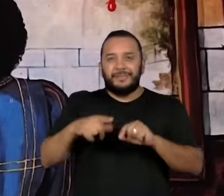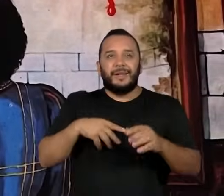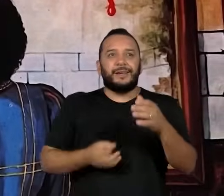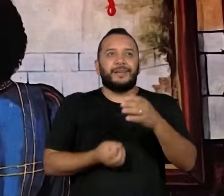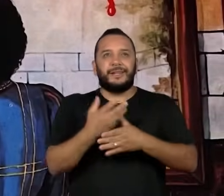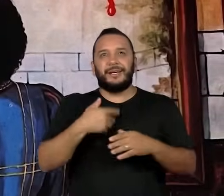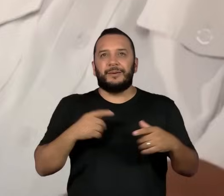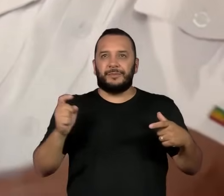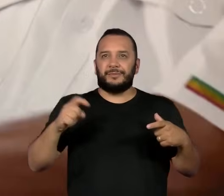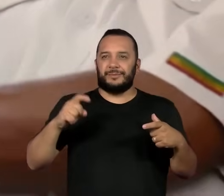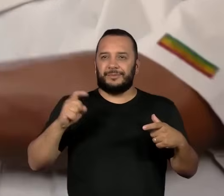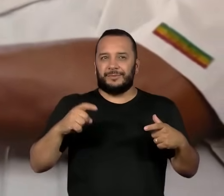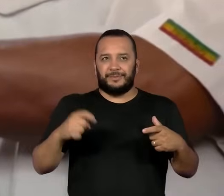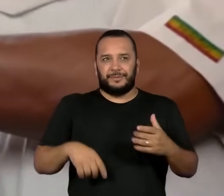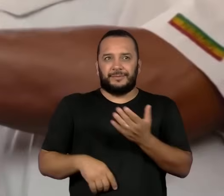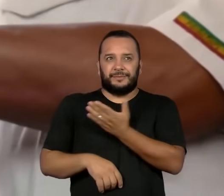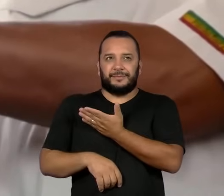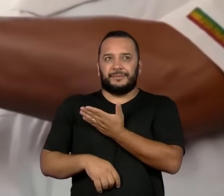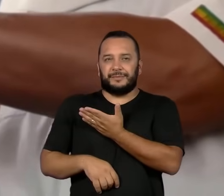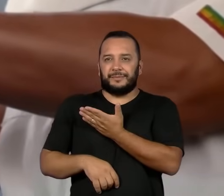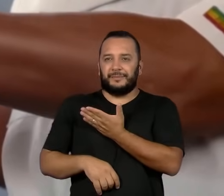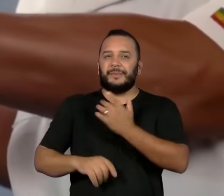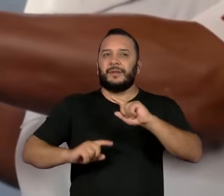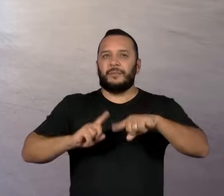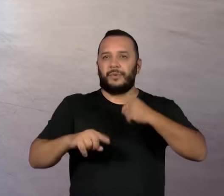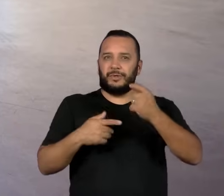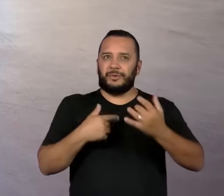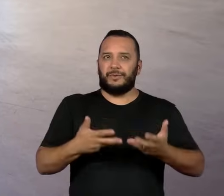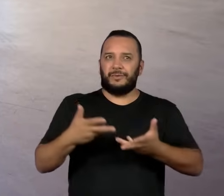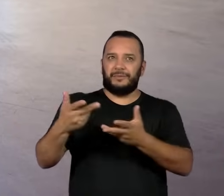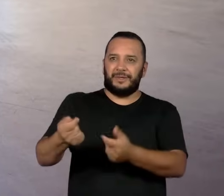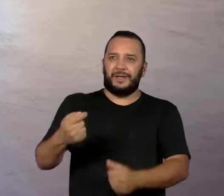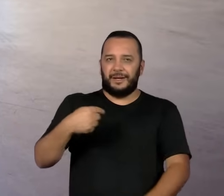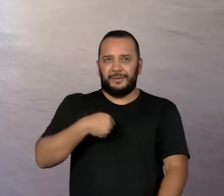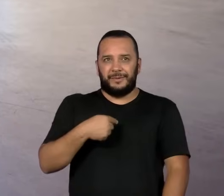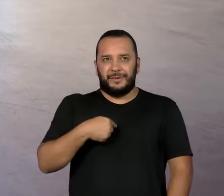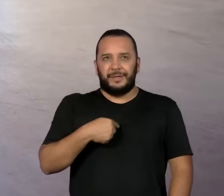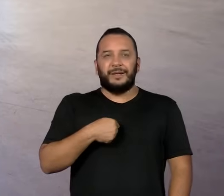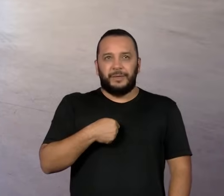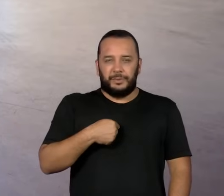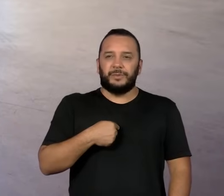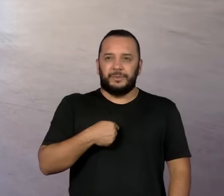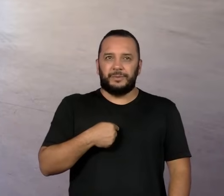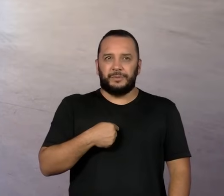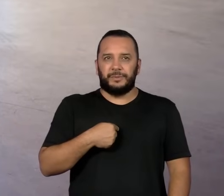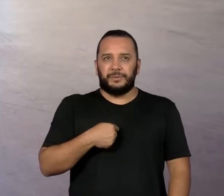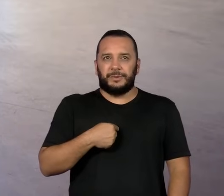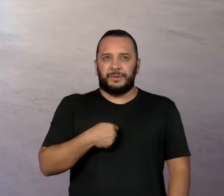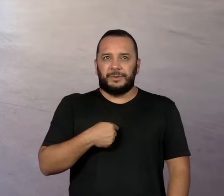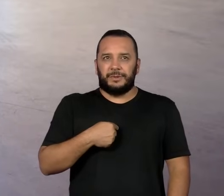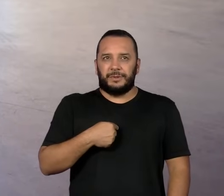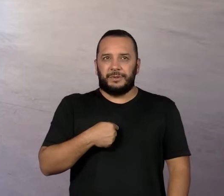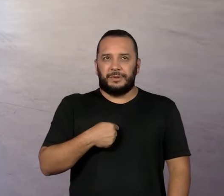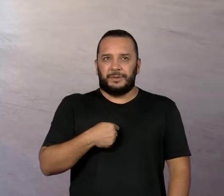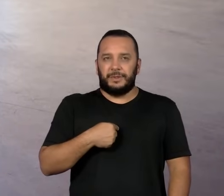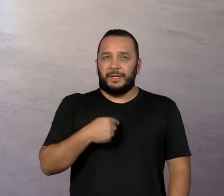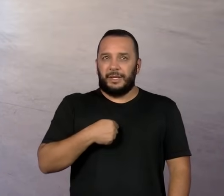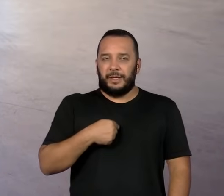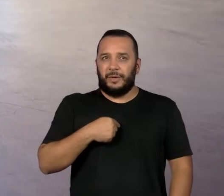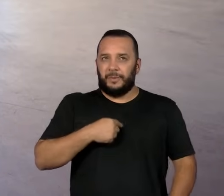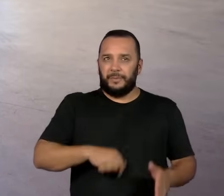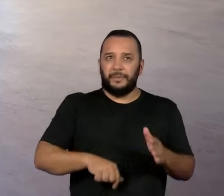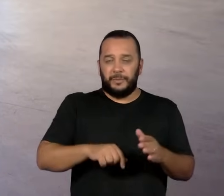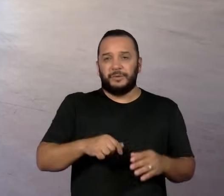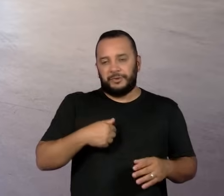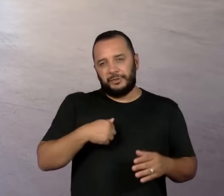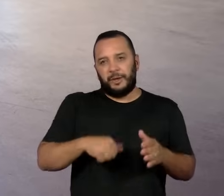Um ano depois, eu sou convidado para a Warner. Chega ao Brasil e aí eu me torno o primeiro produtor